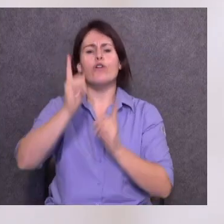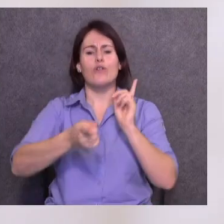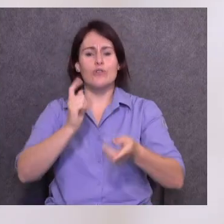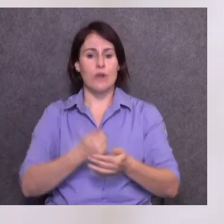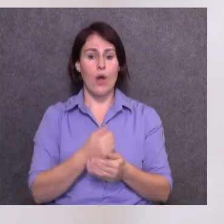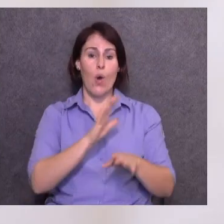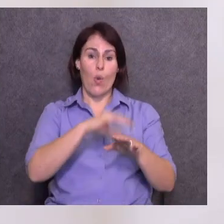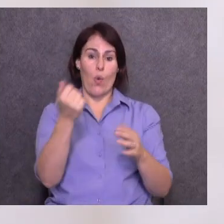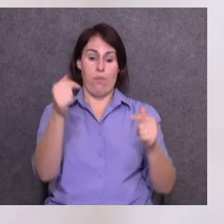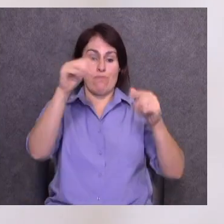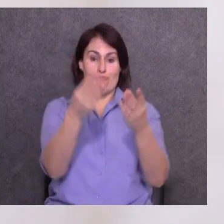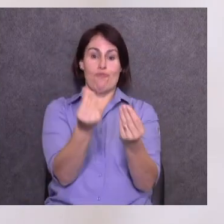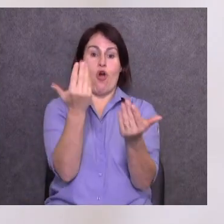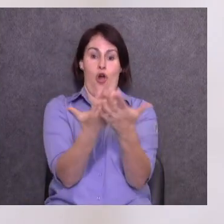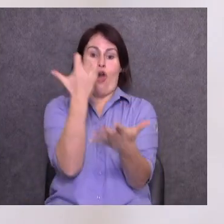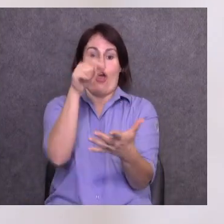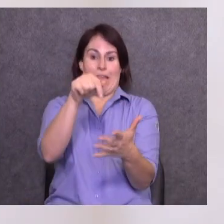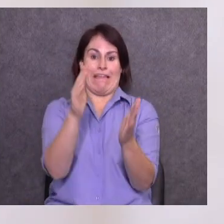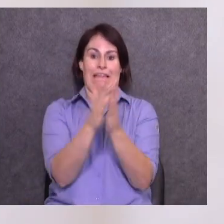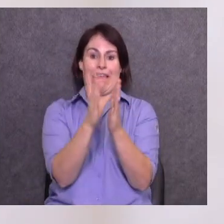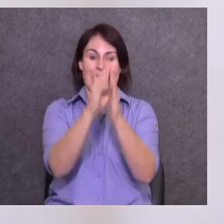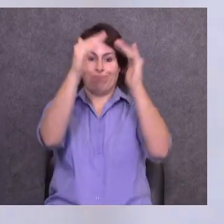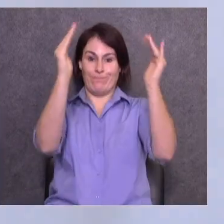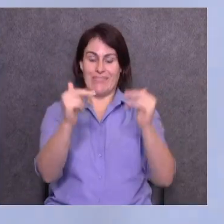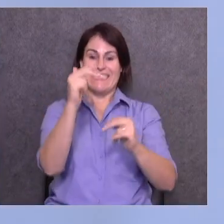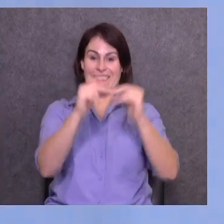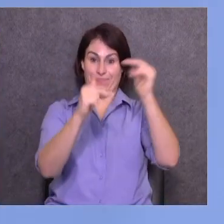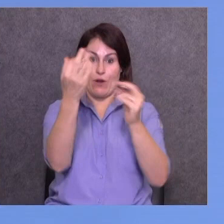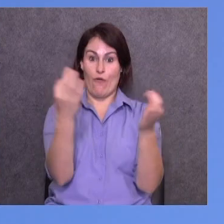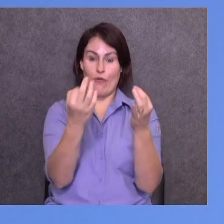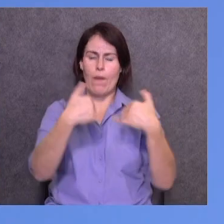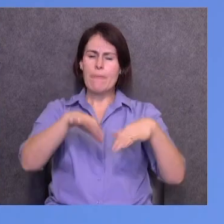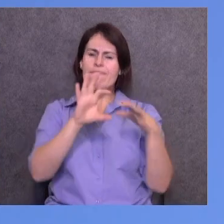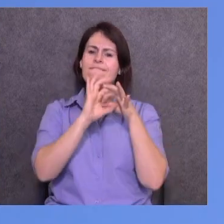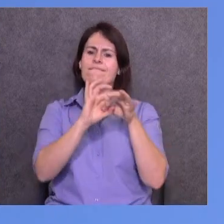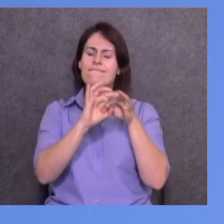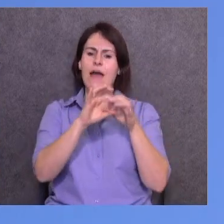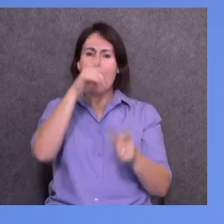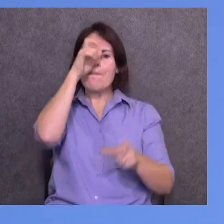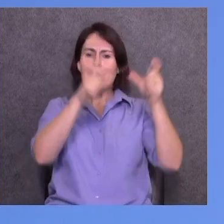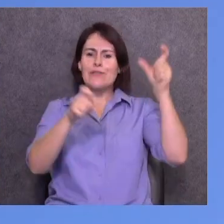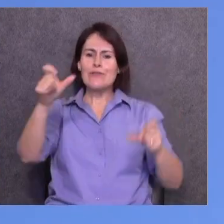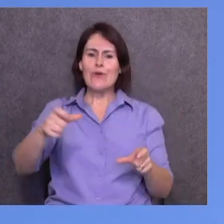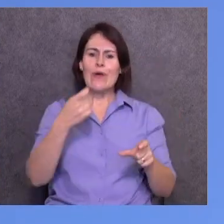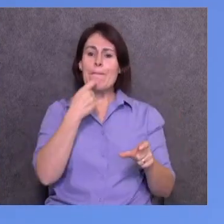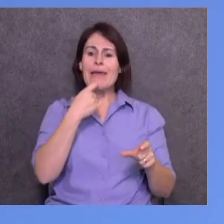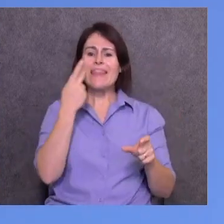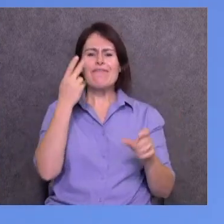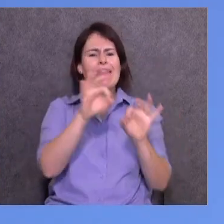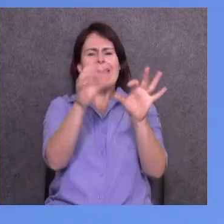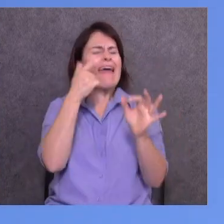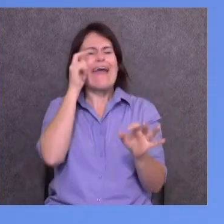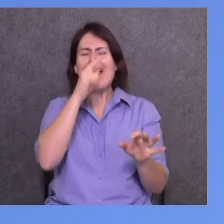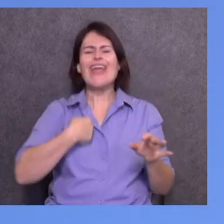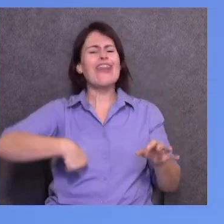nesta basílica, igreja de pedra, mas ela está ligada às pedras vivas que somos nós,